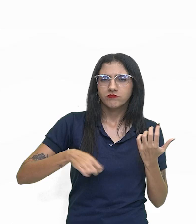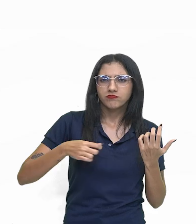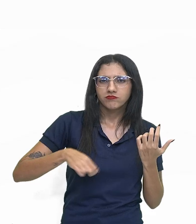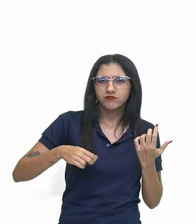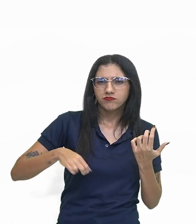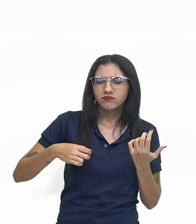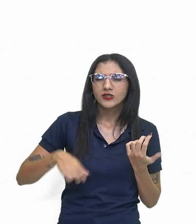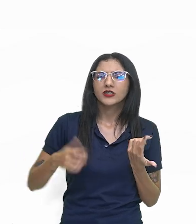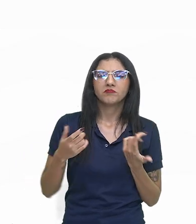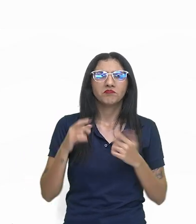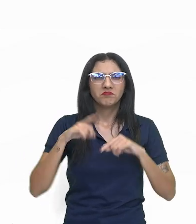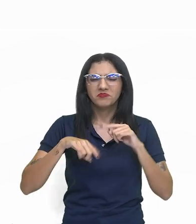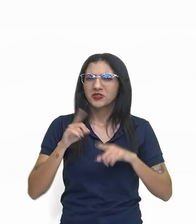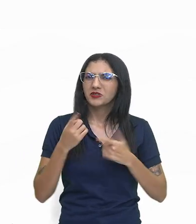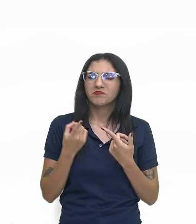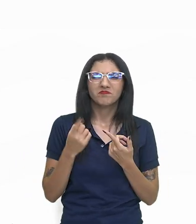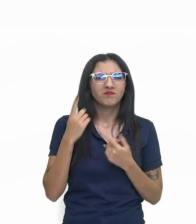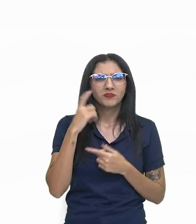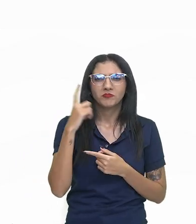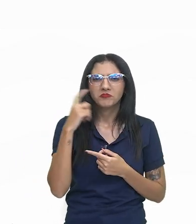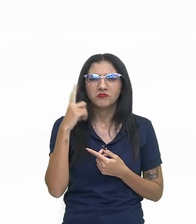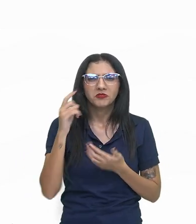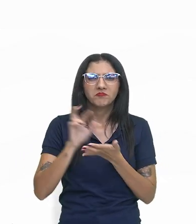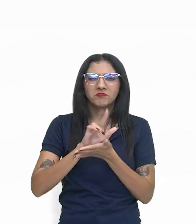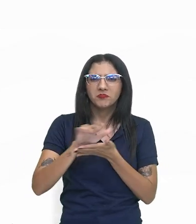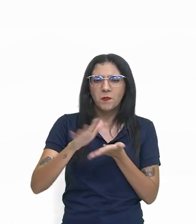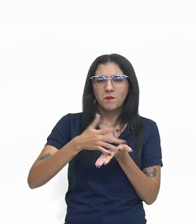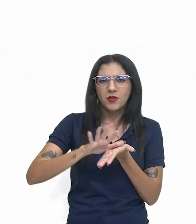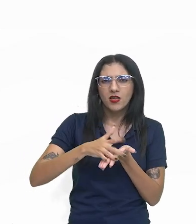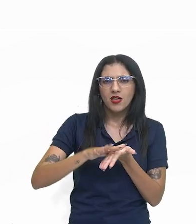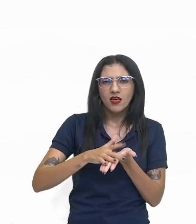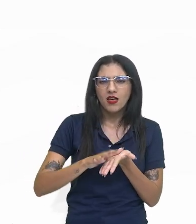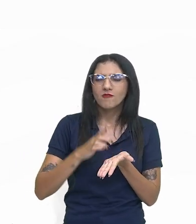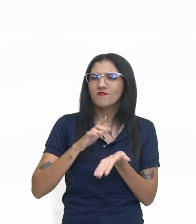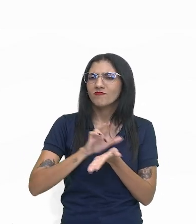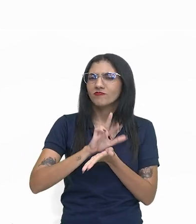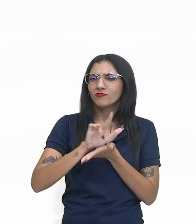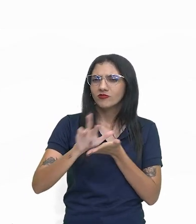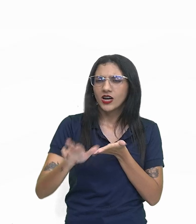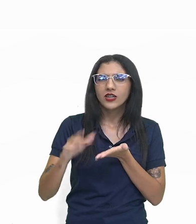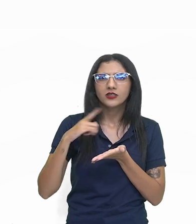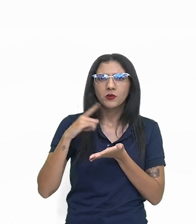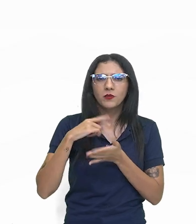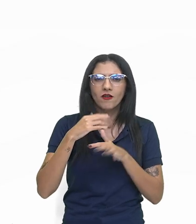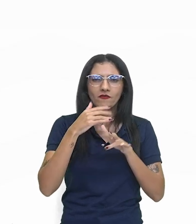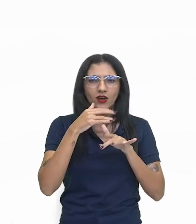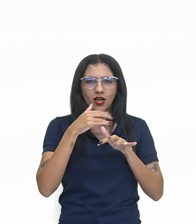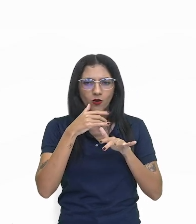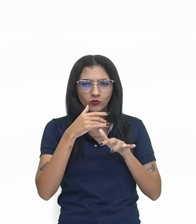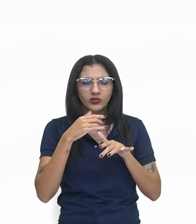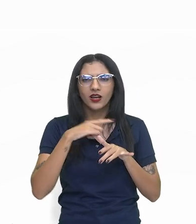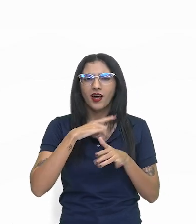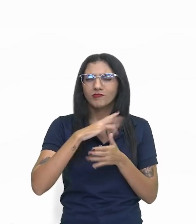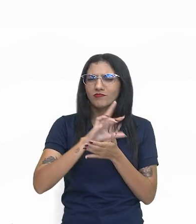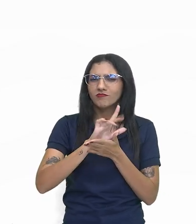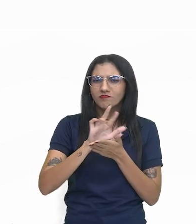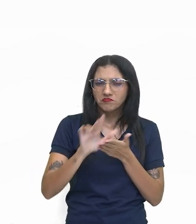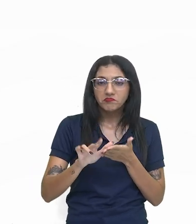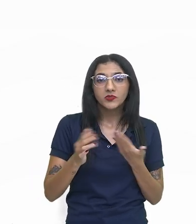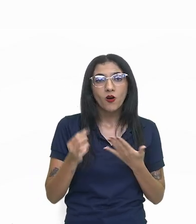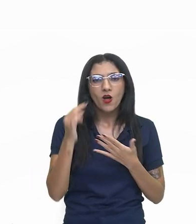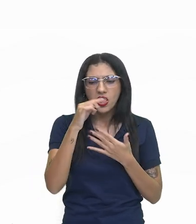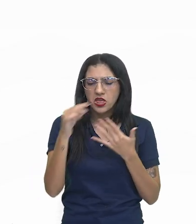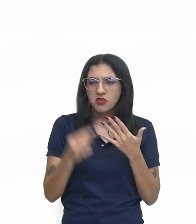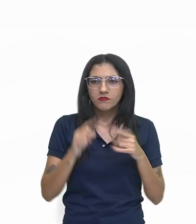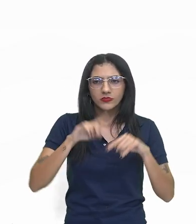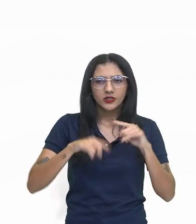do ganzá, maracá, pandeiro, reco-reco, clarinete e flauta. Então, esses instrumentos